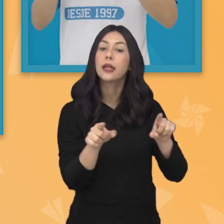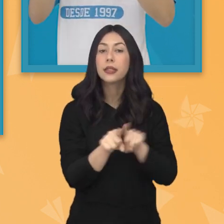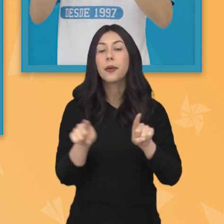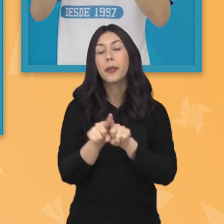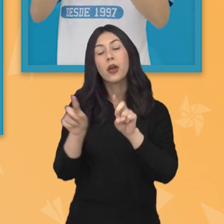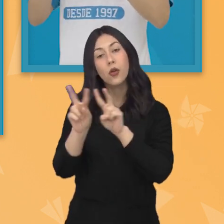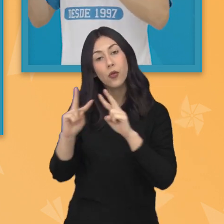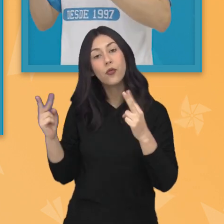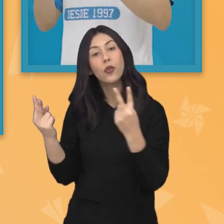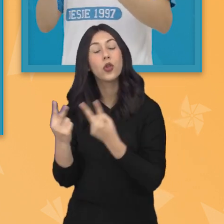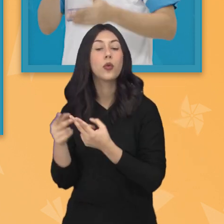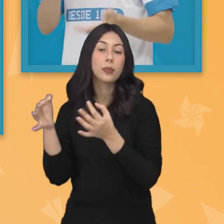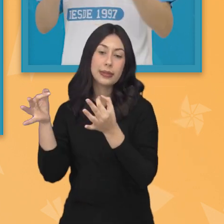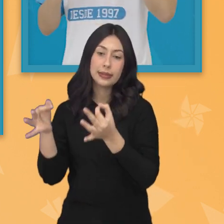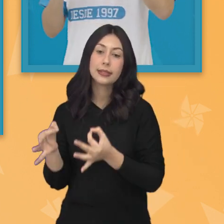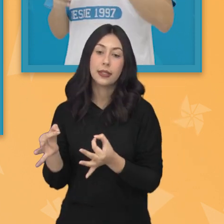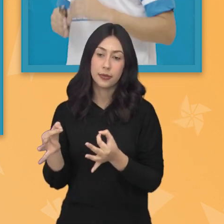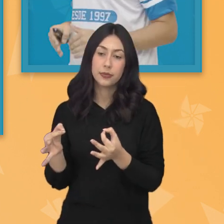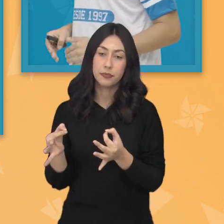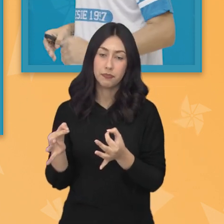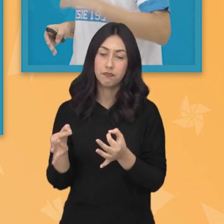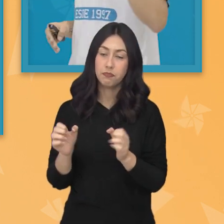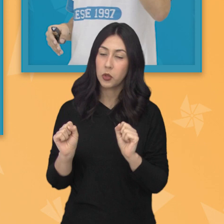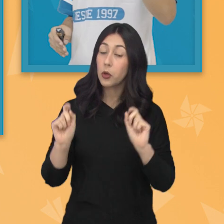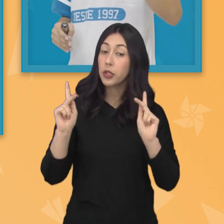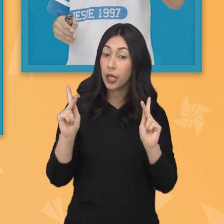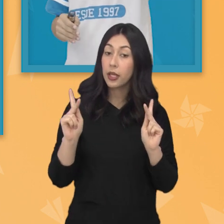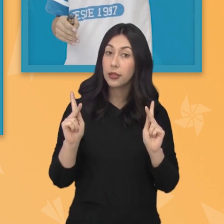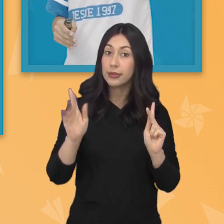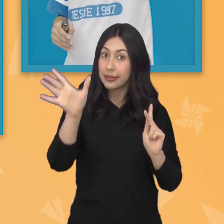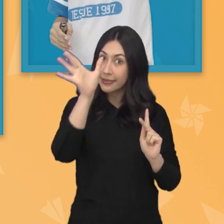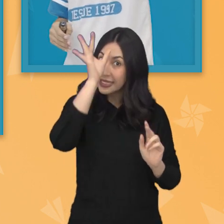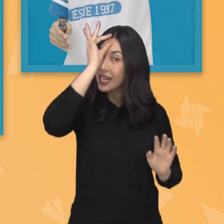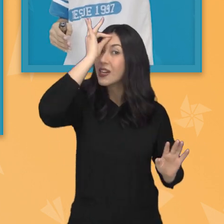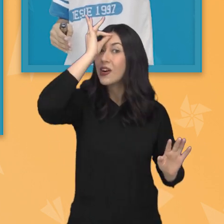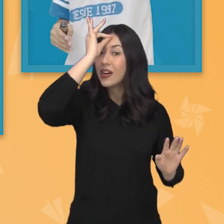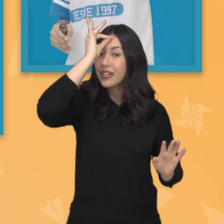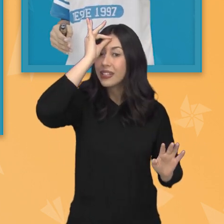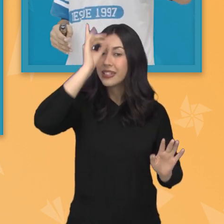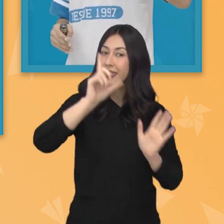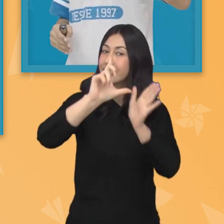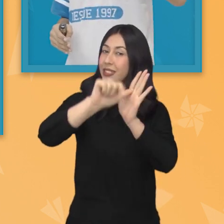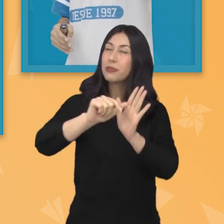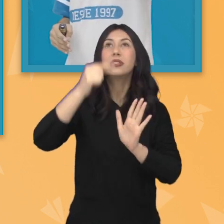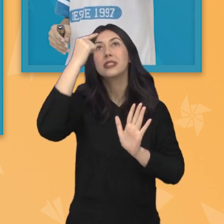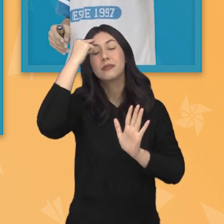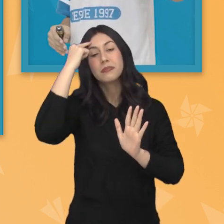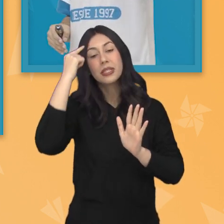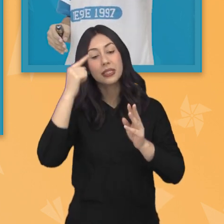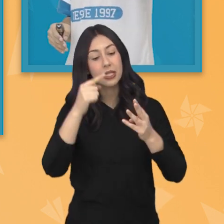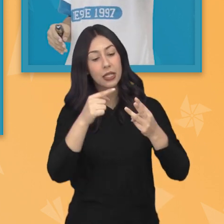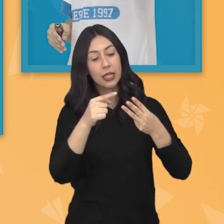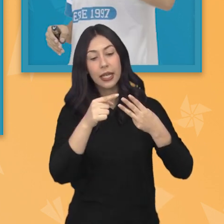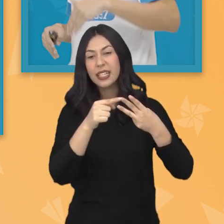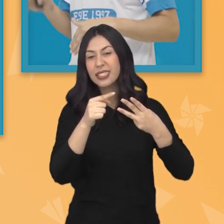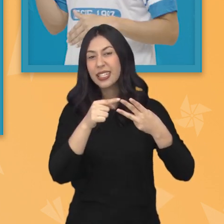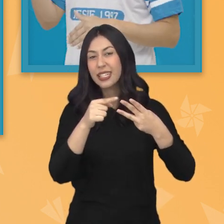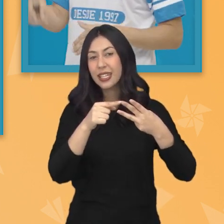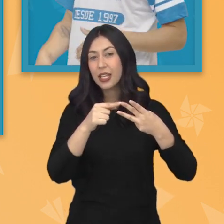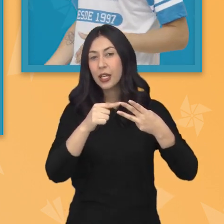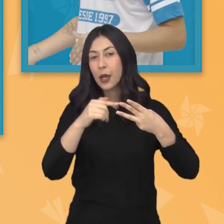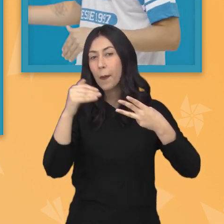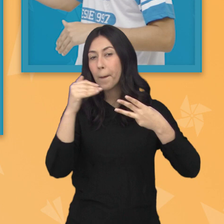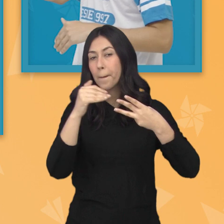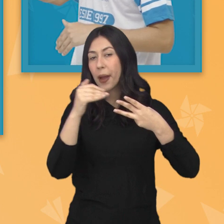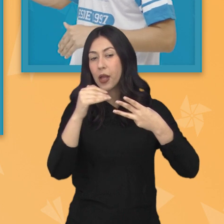também possui forma e volumes definidos, né? Tenta gravar isso e a gente pensa depois no líquido como intermediário para o gasoso, que